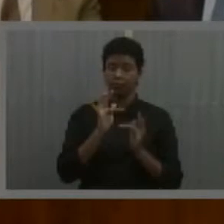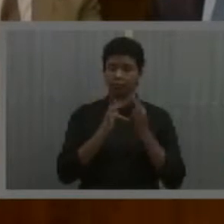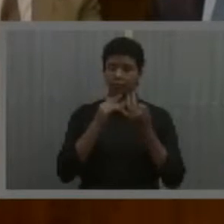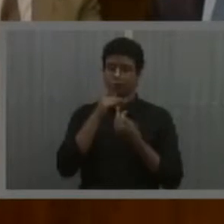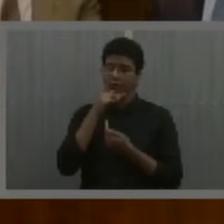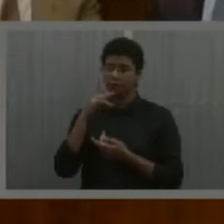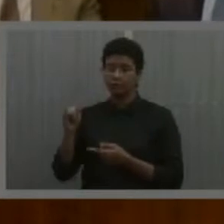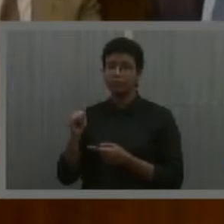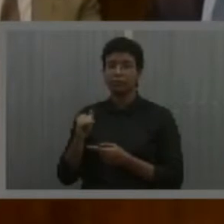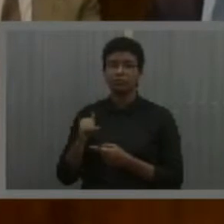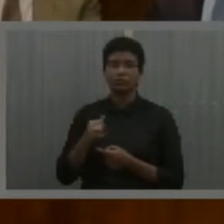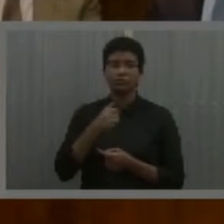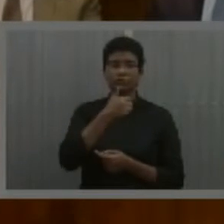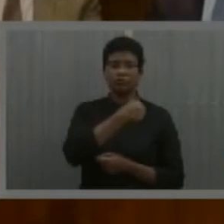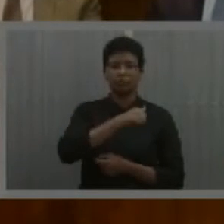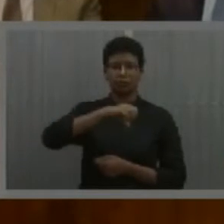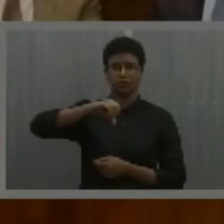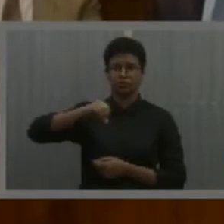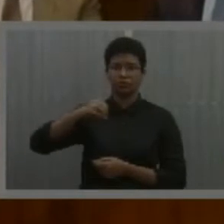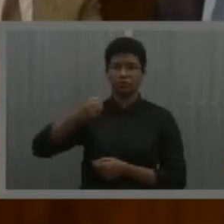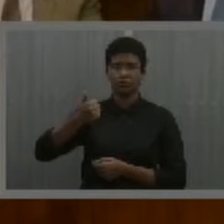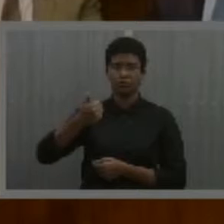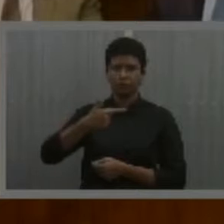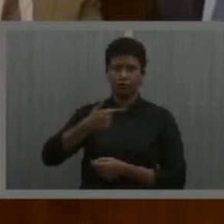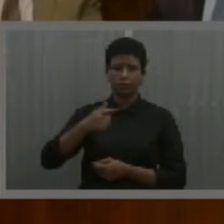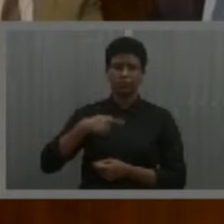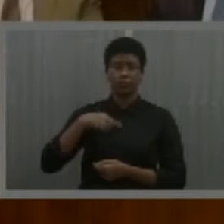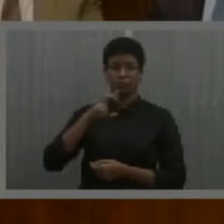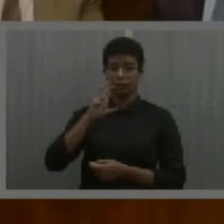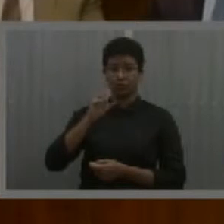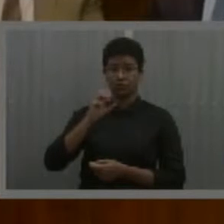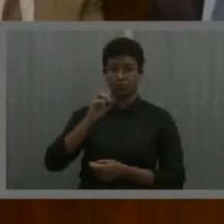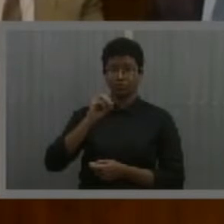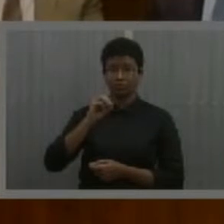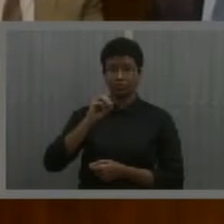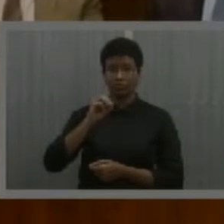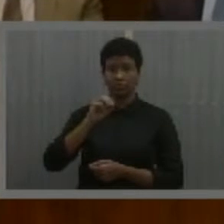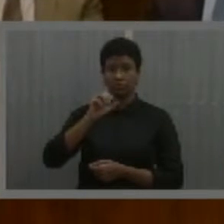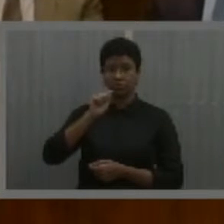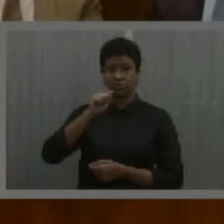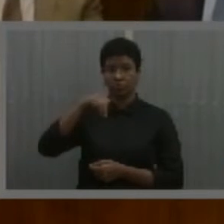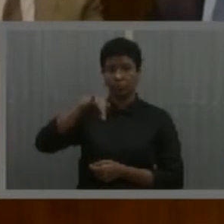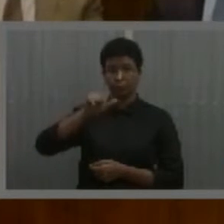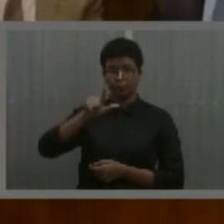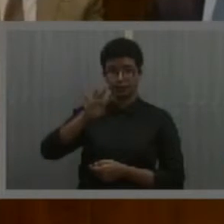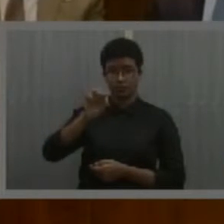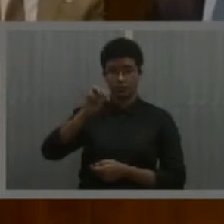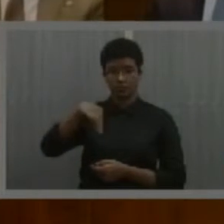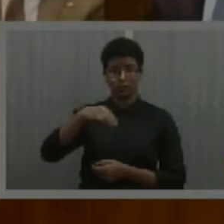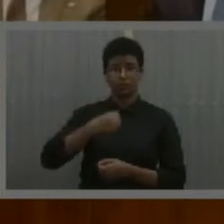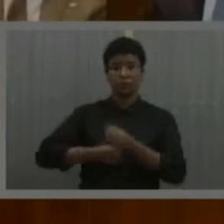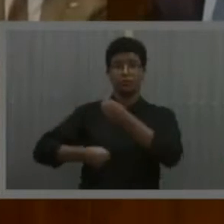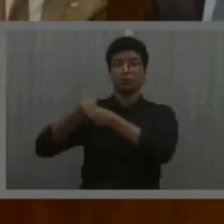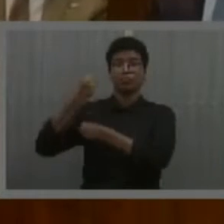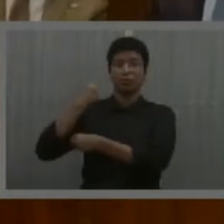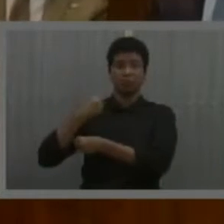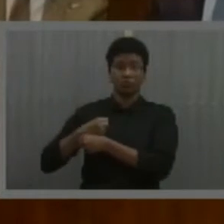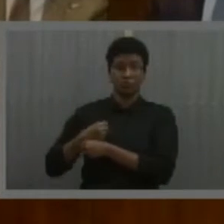Nos idos de 1912, meu avô Hamilton Mourão, e aqui eu queria destacar uma coisa, ano